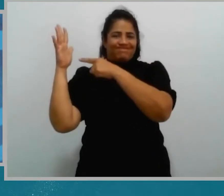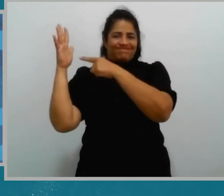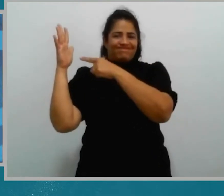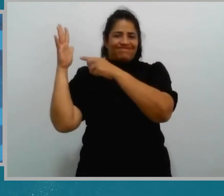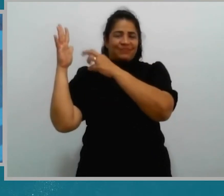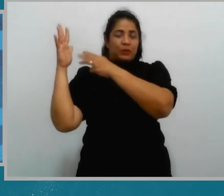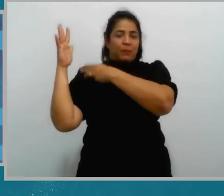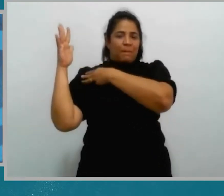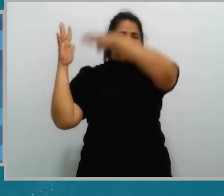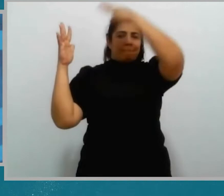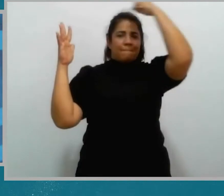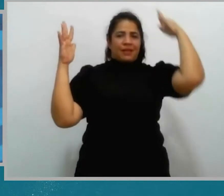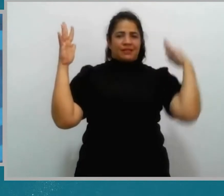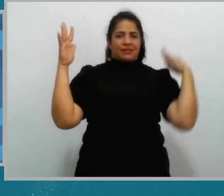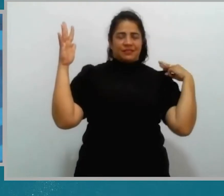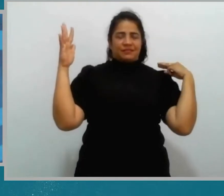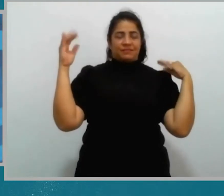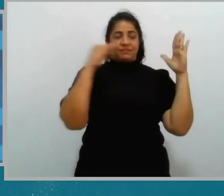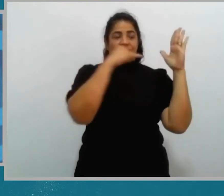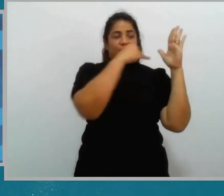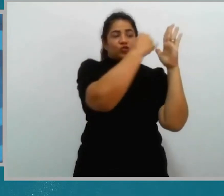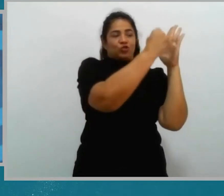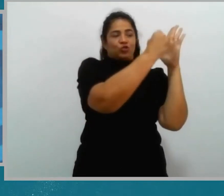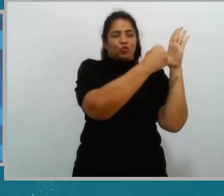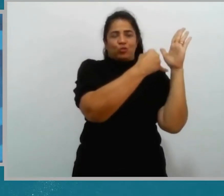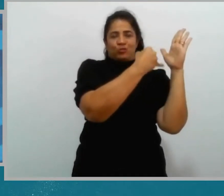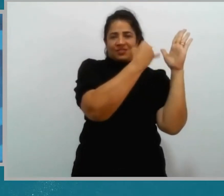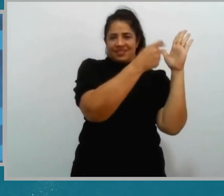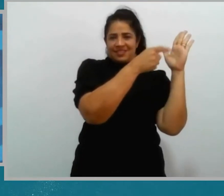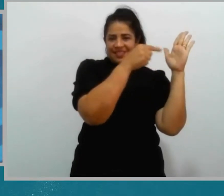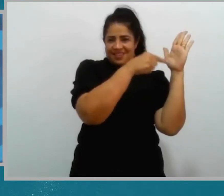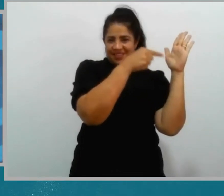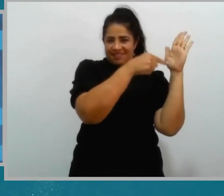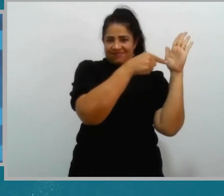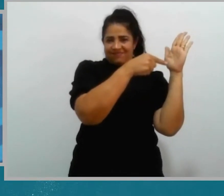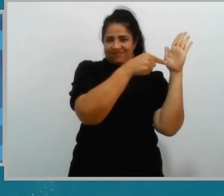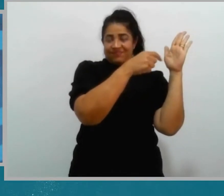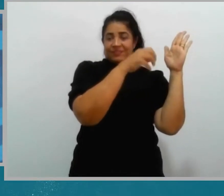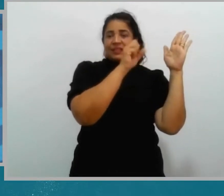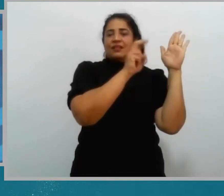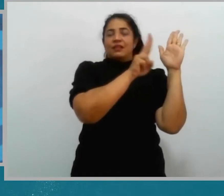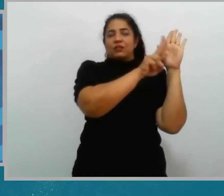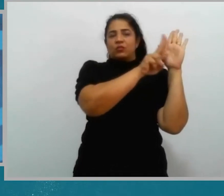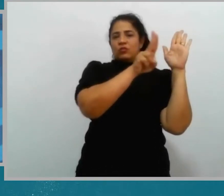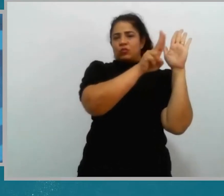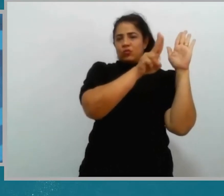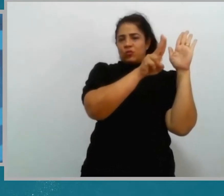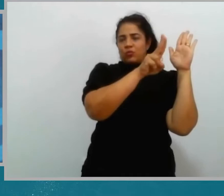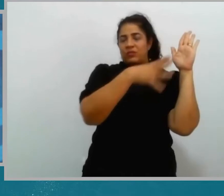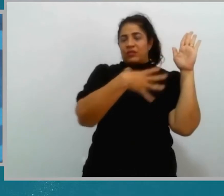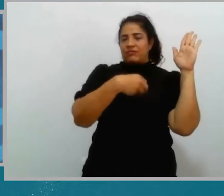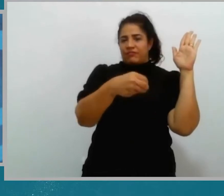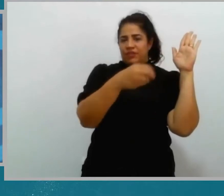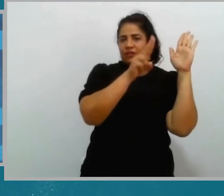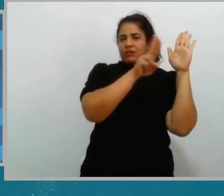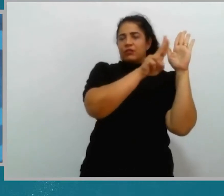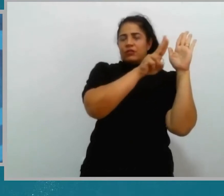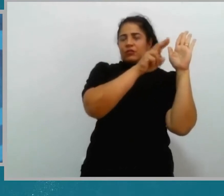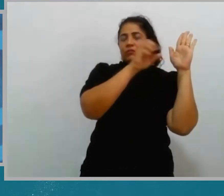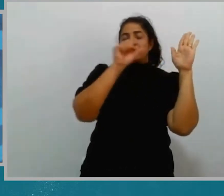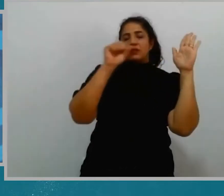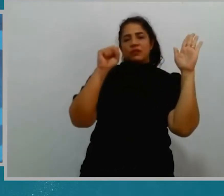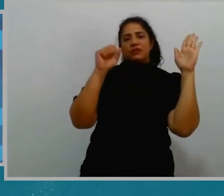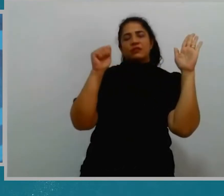José veio do braço de Salomão, filho de Davi, e assim foi